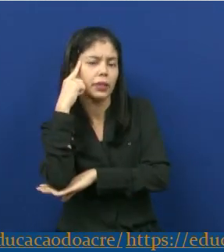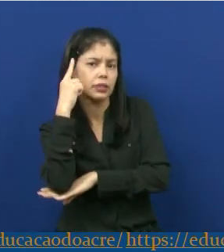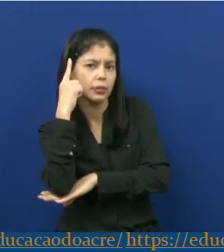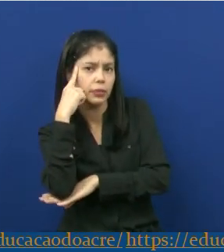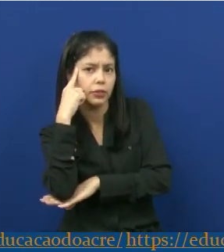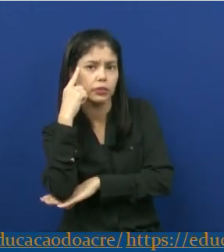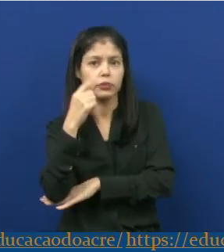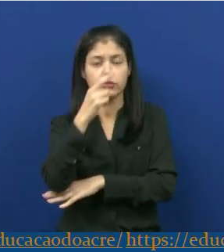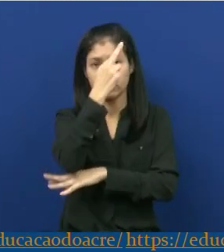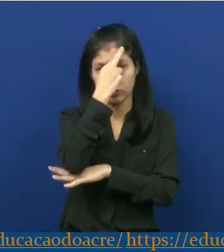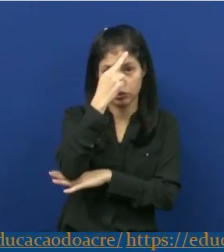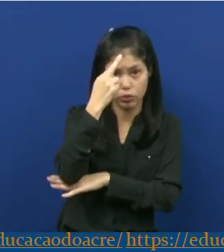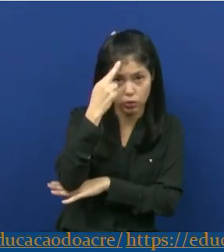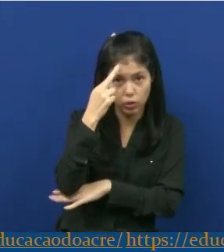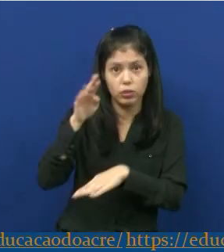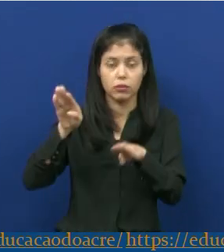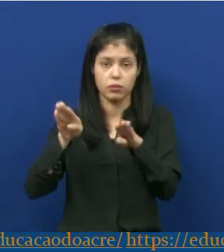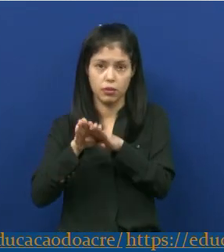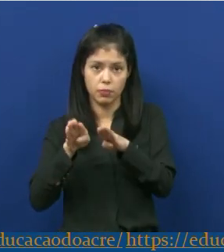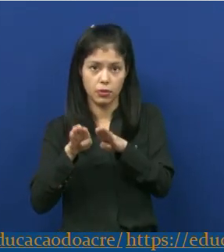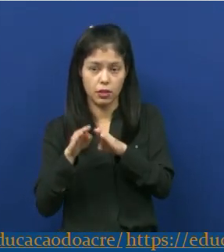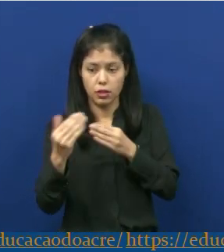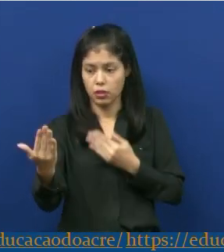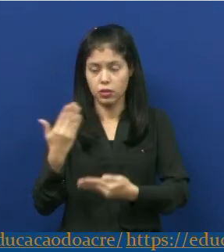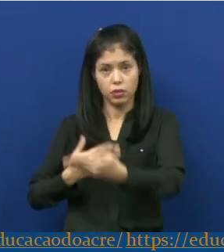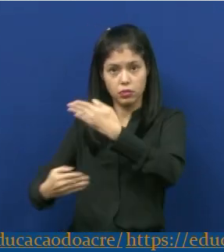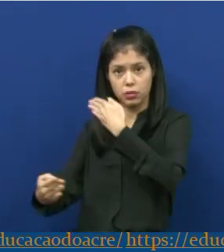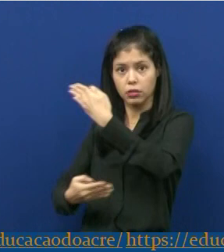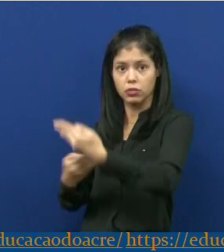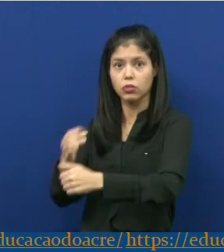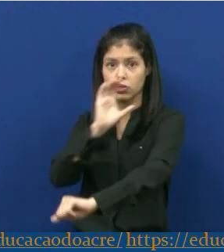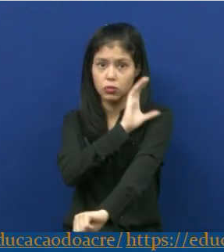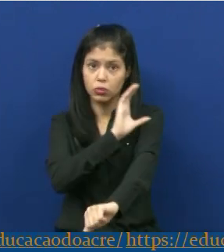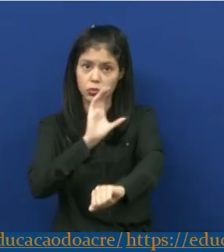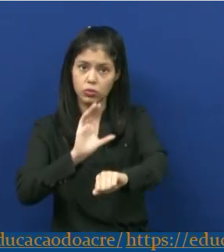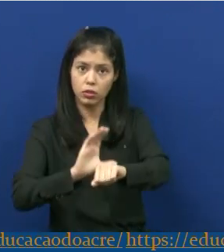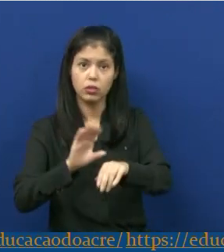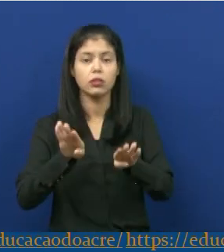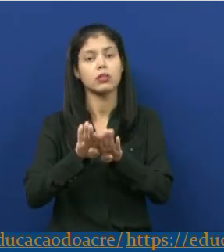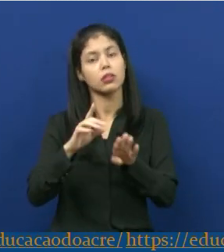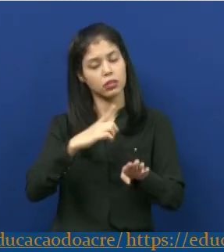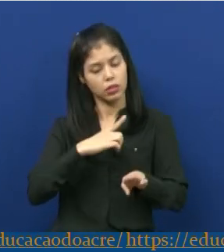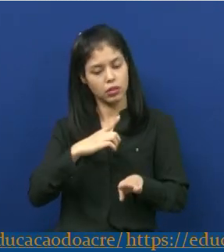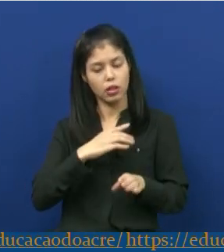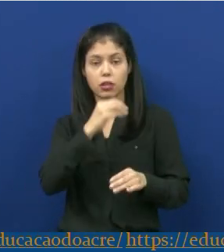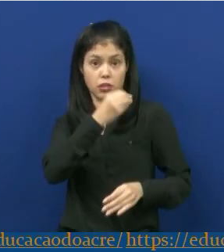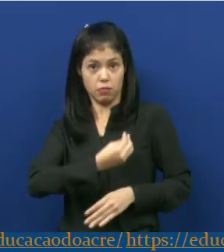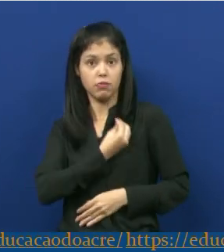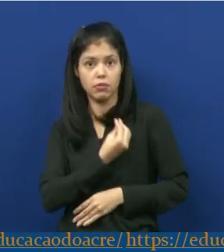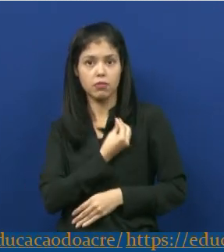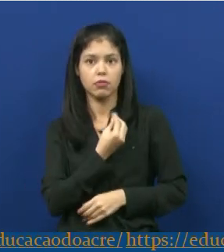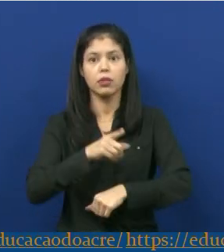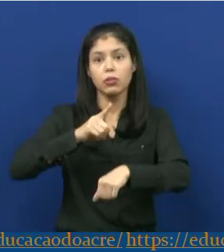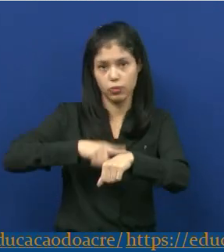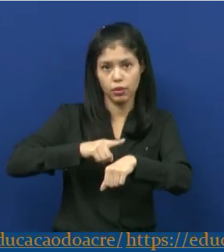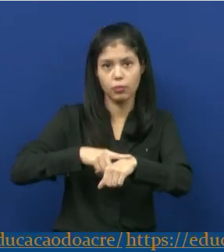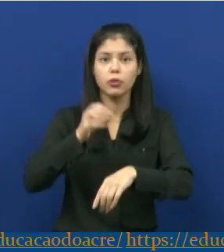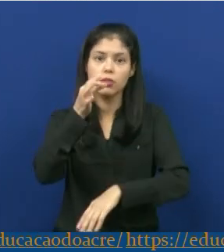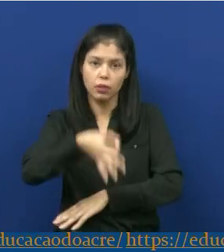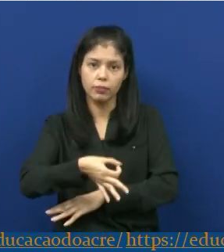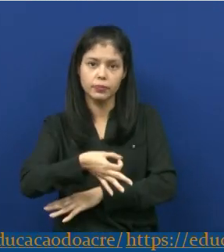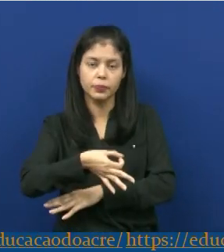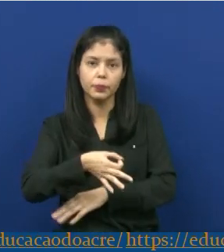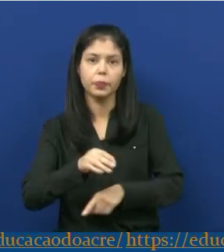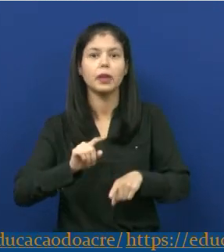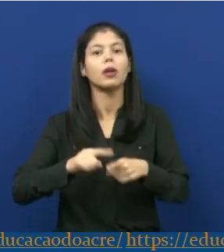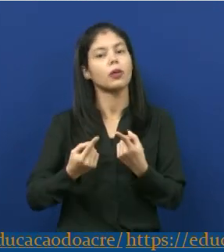contexto histórico e das relações culturais das pessoas que vivem naquele determinado tempo.